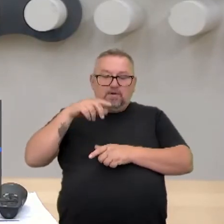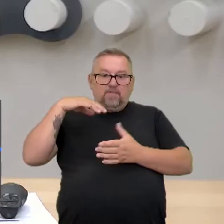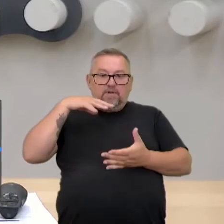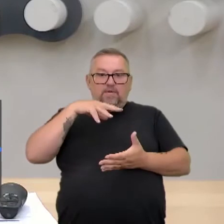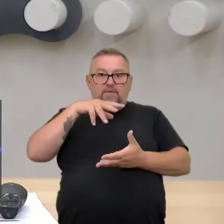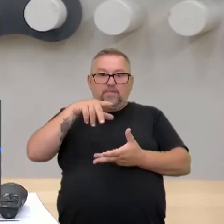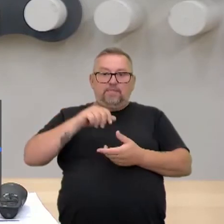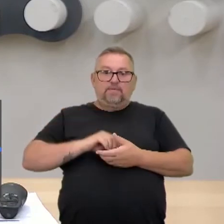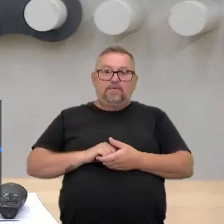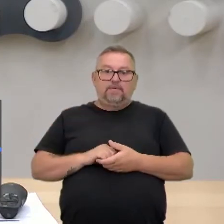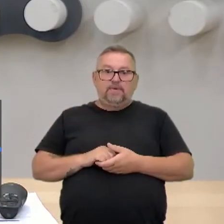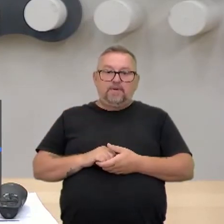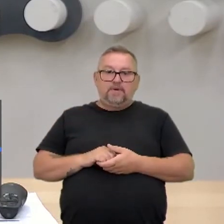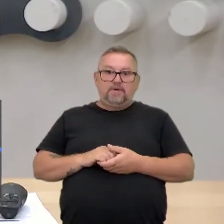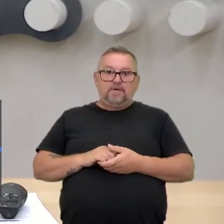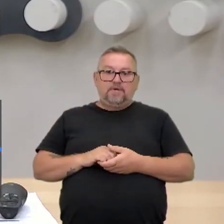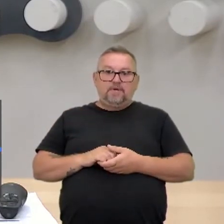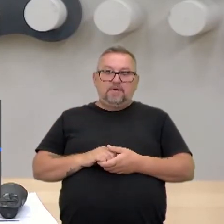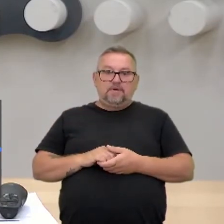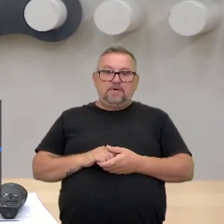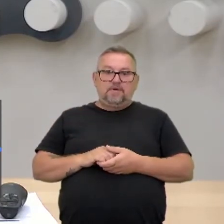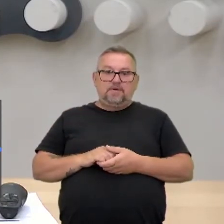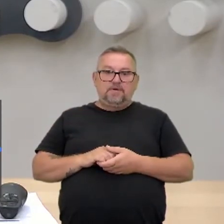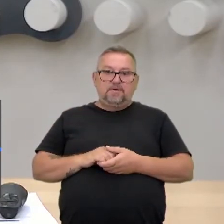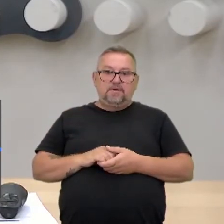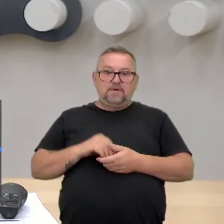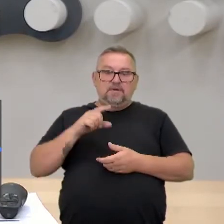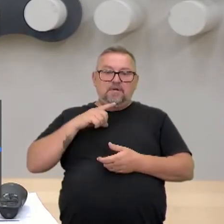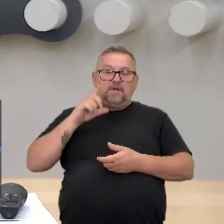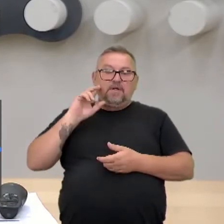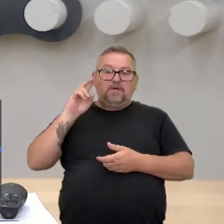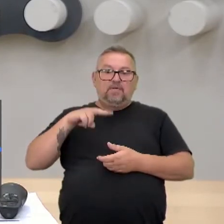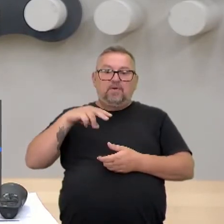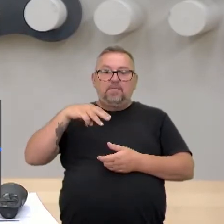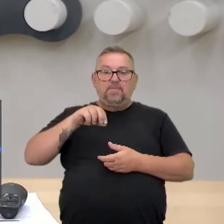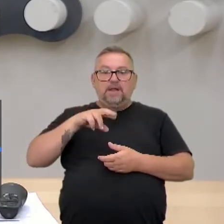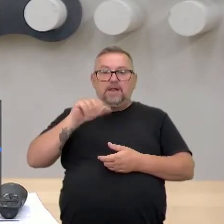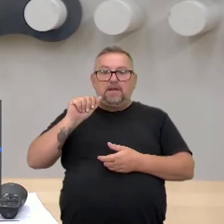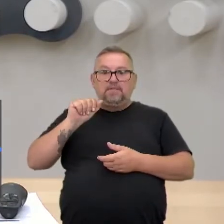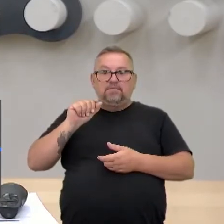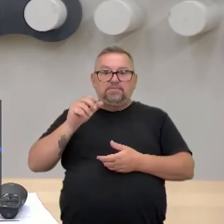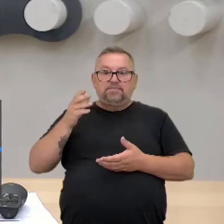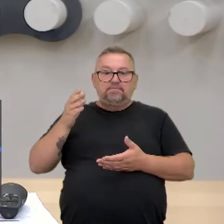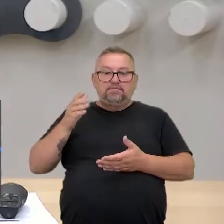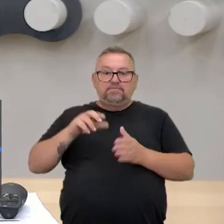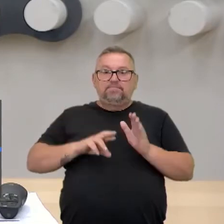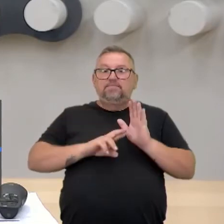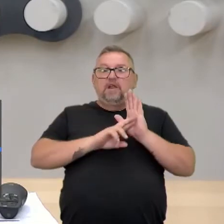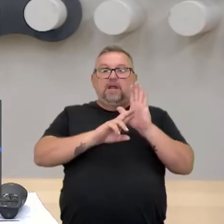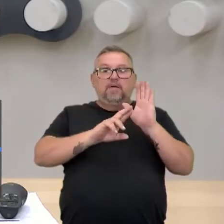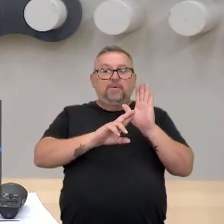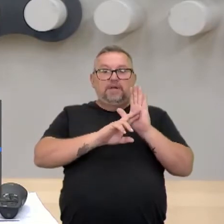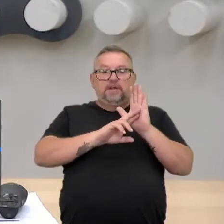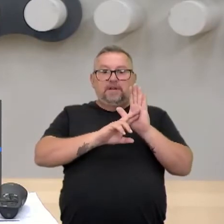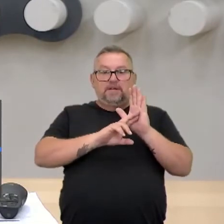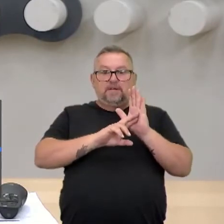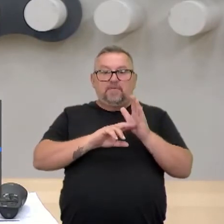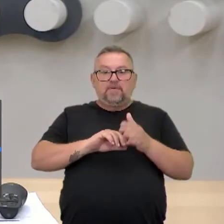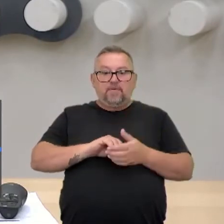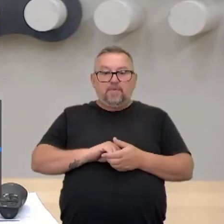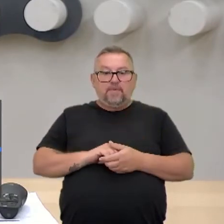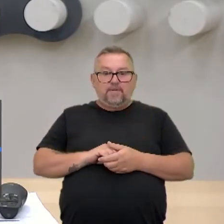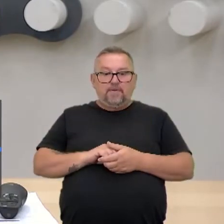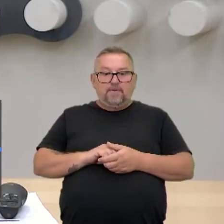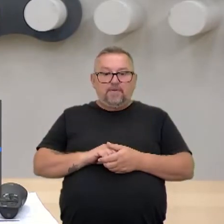de mundo né Isso não é mais do que uma mera representação uma